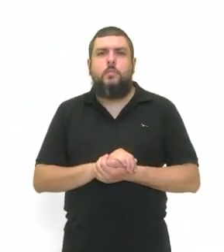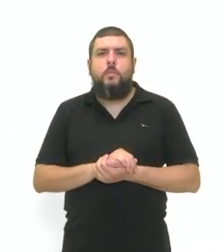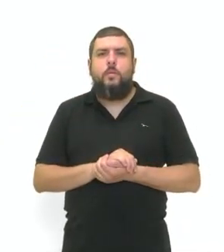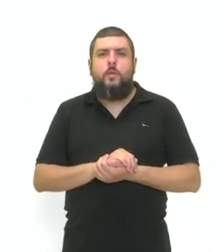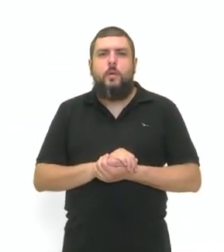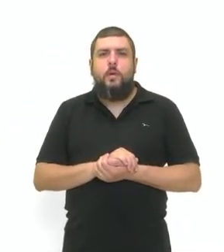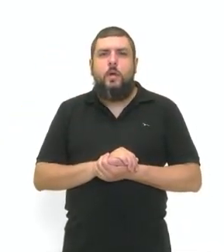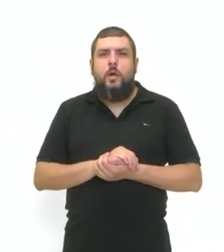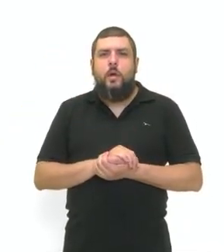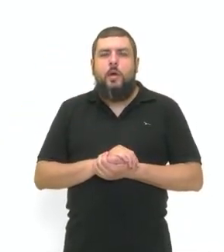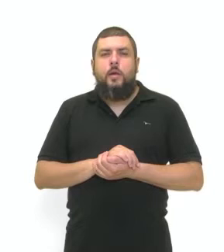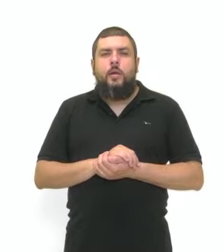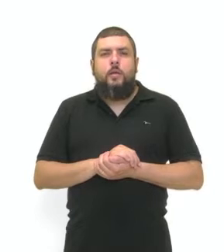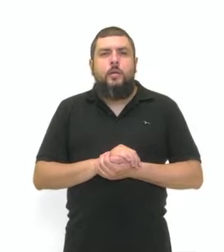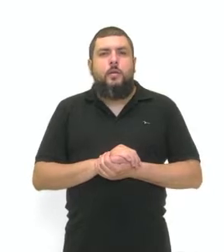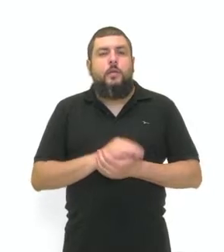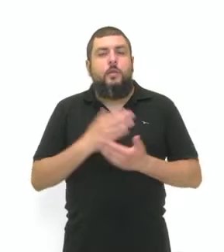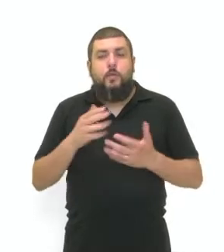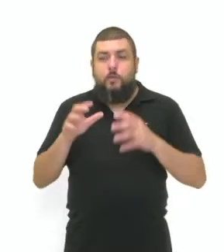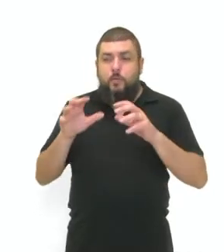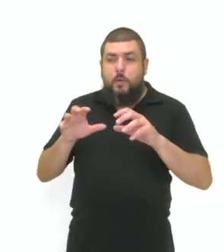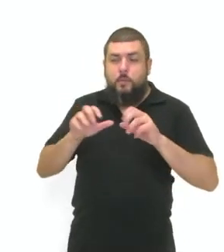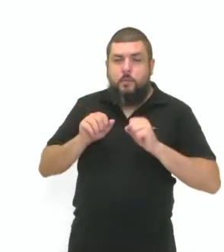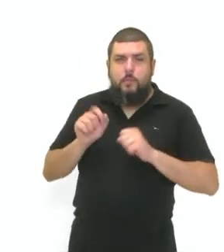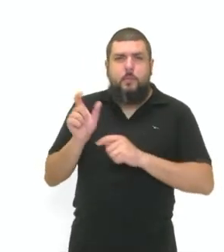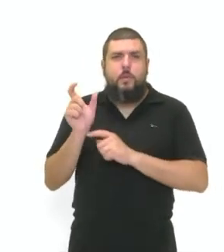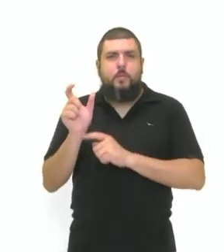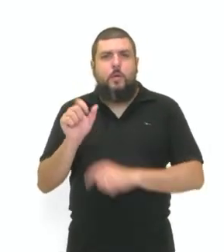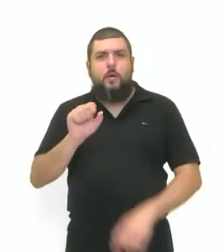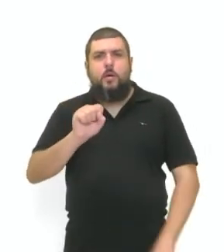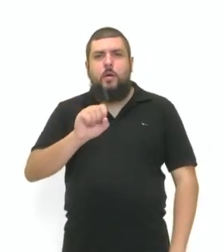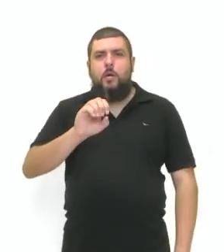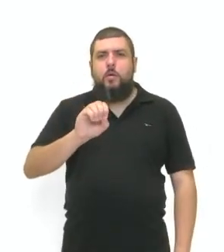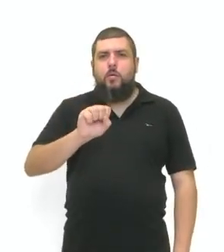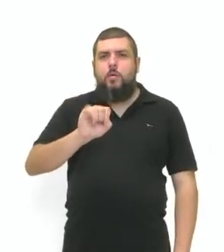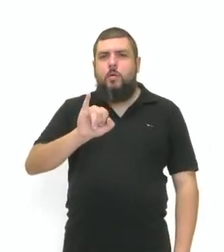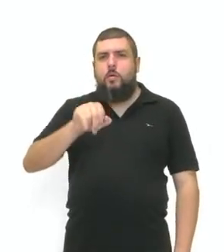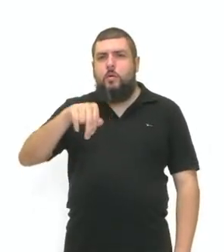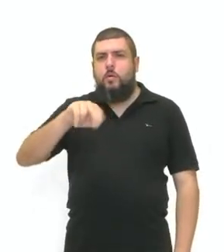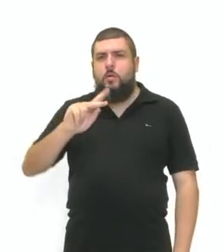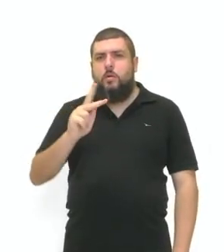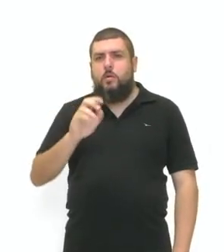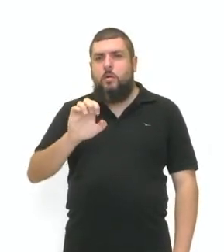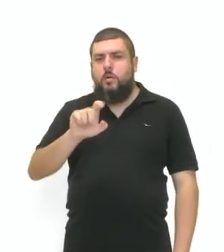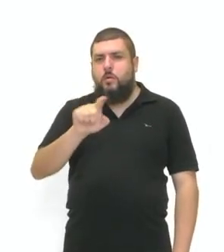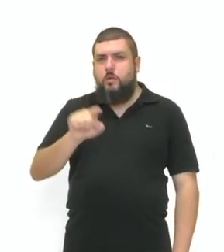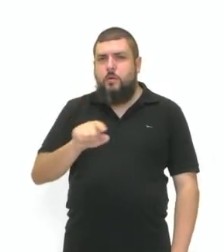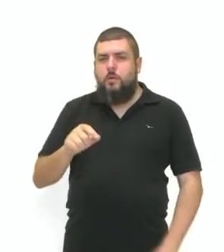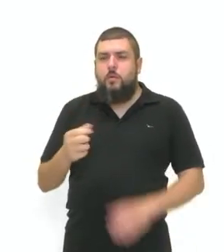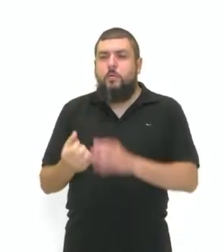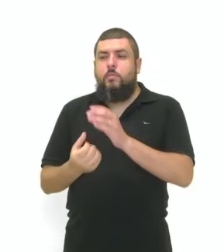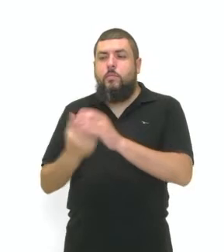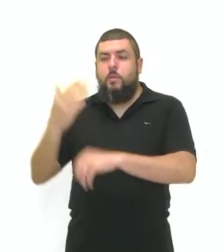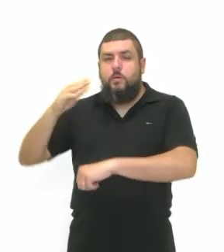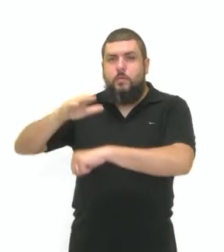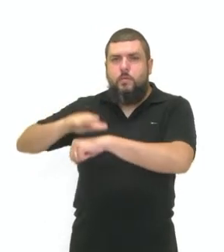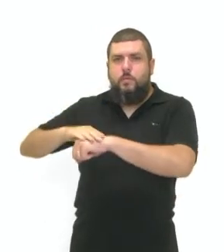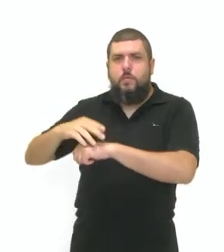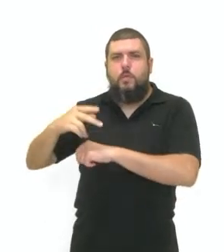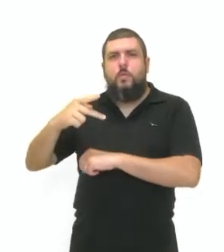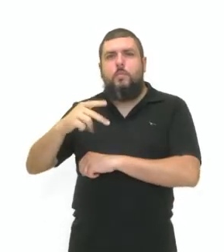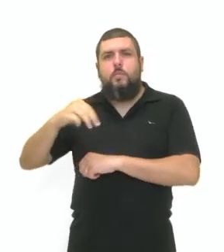nos apropriarmos da palavra sozinhez, criada por Paulo Mendes Campos, na sua delicada crônica para Maria da